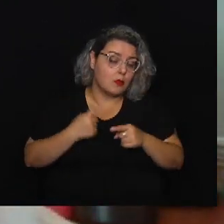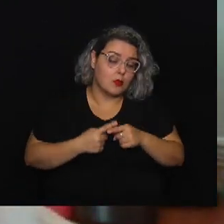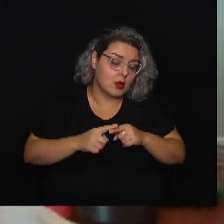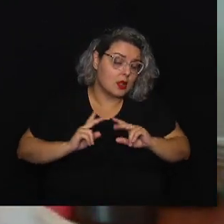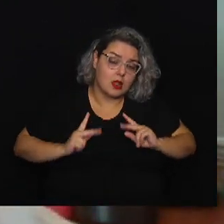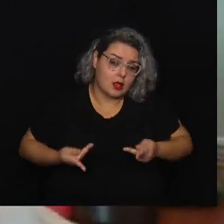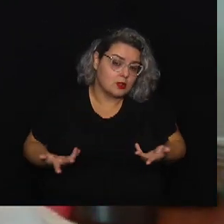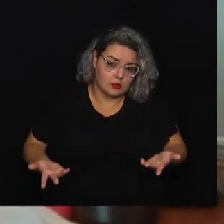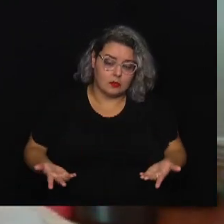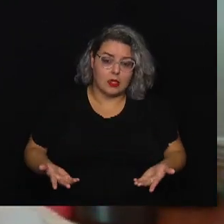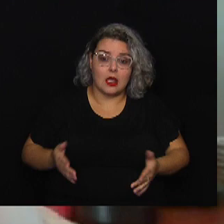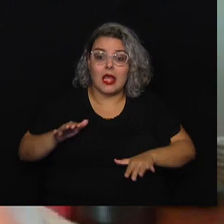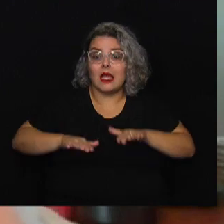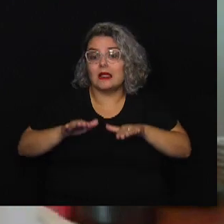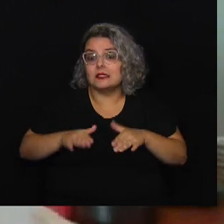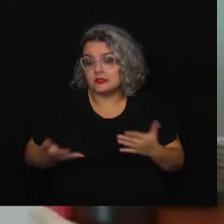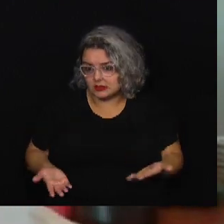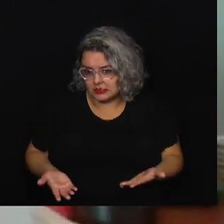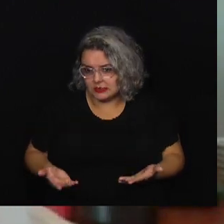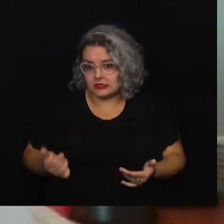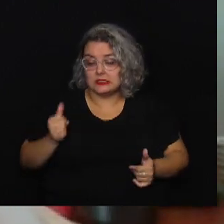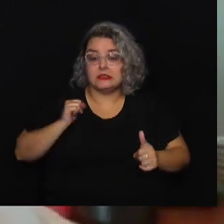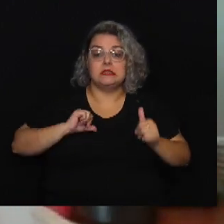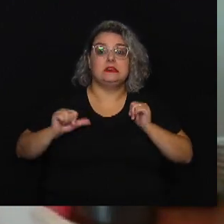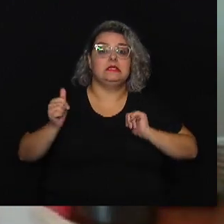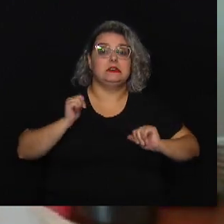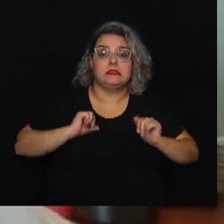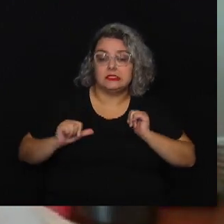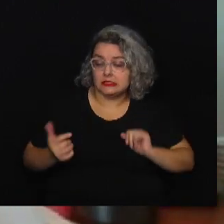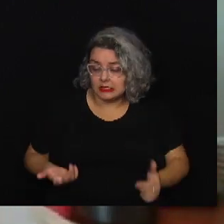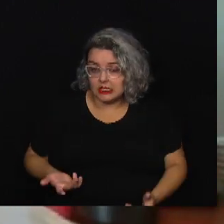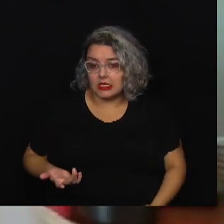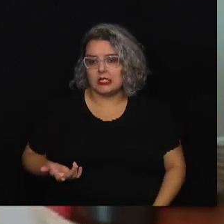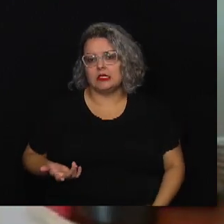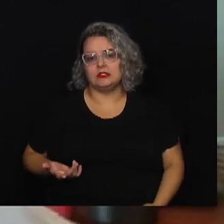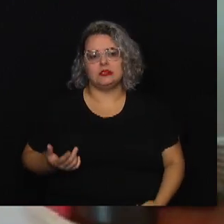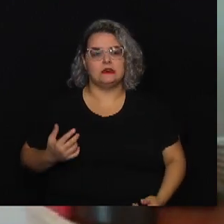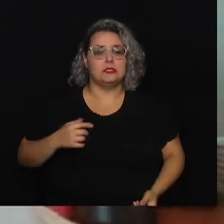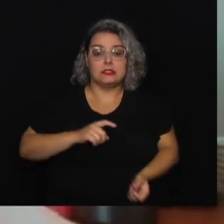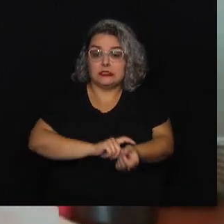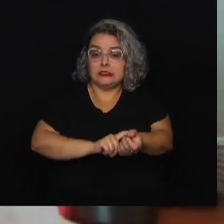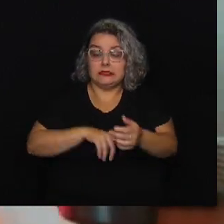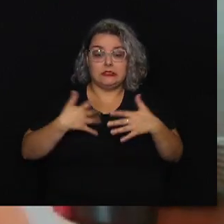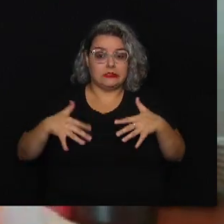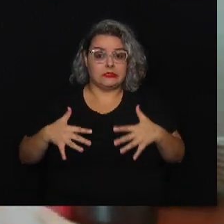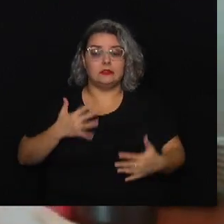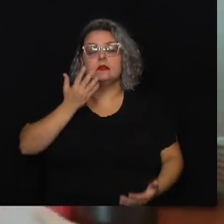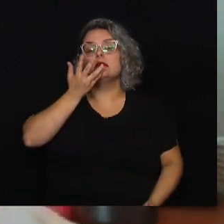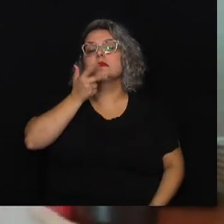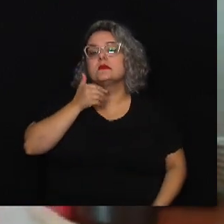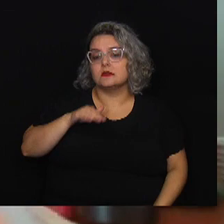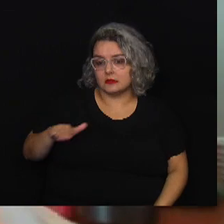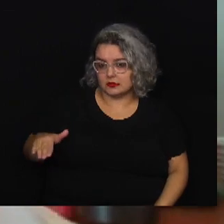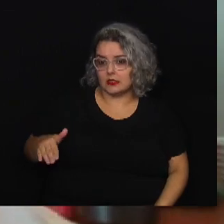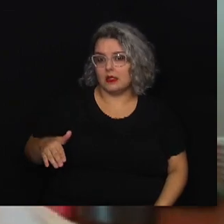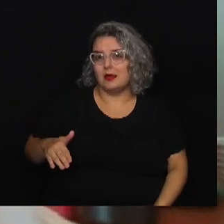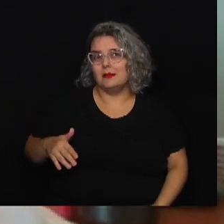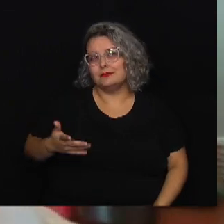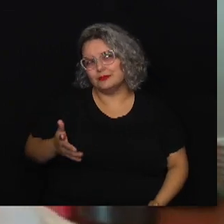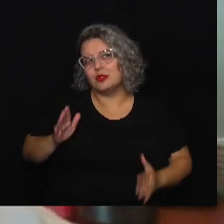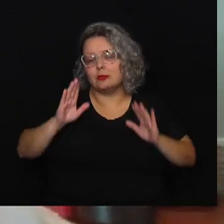Muitas vezes, essa ansiedade, essa aflição das crianças, sobretudo nas vésperas,